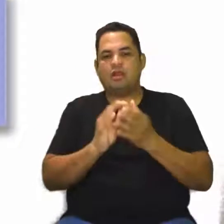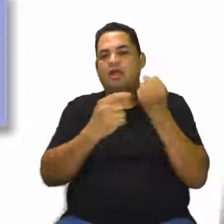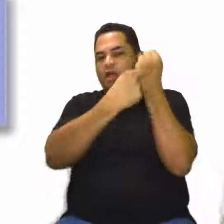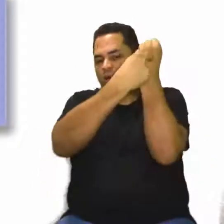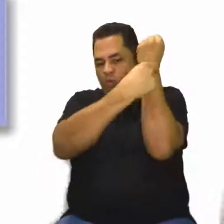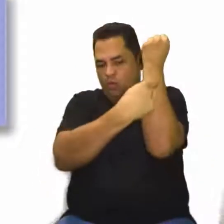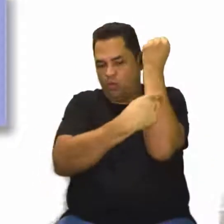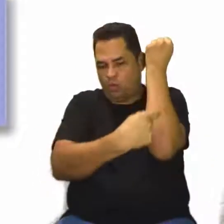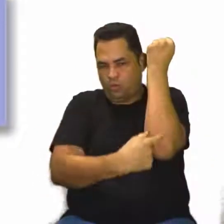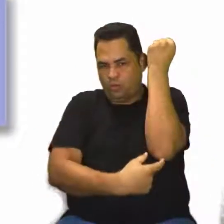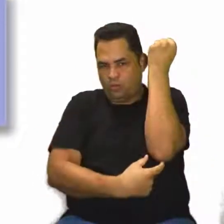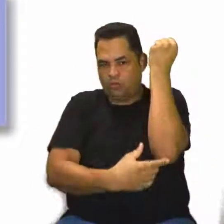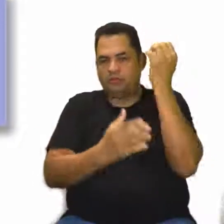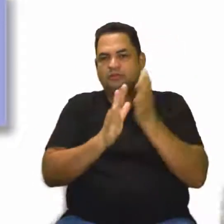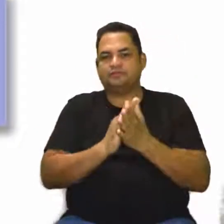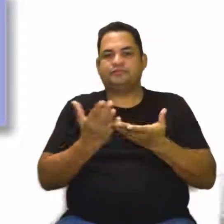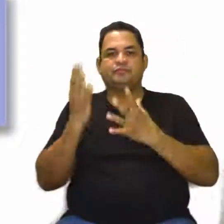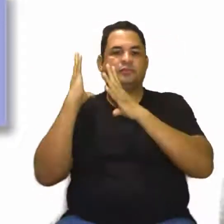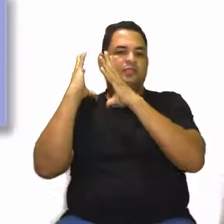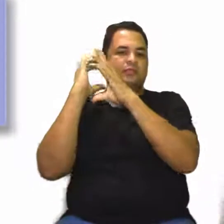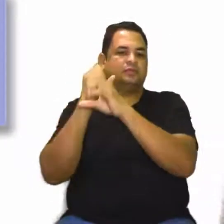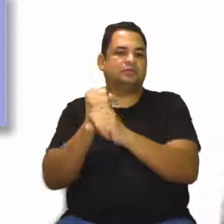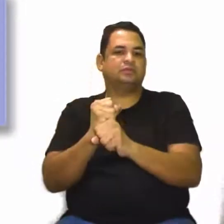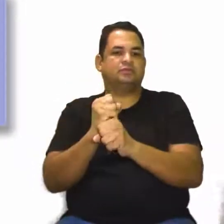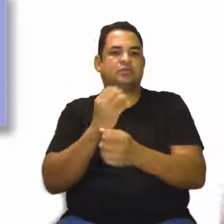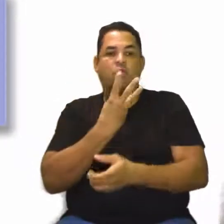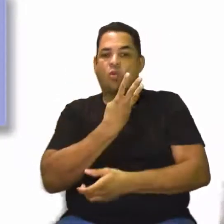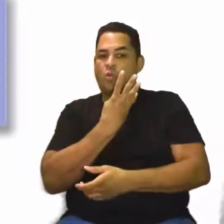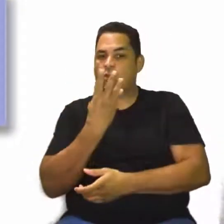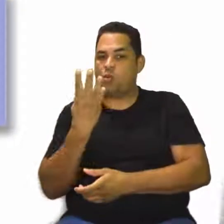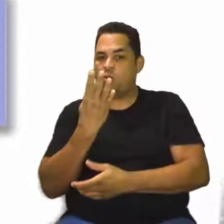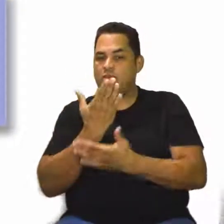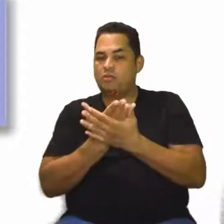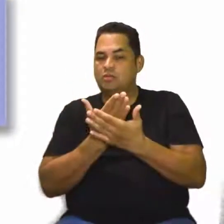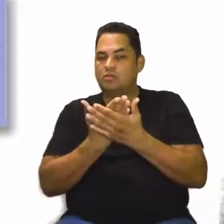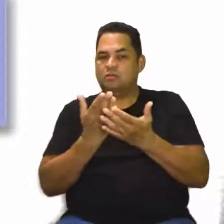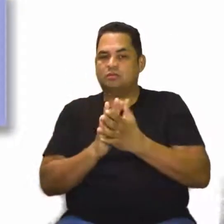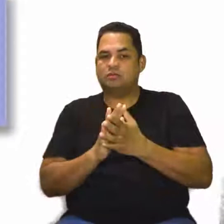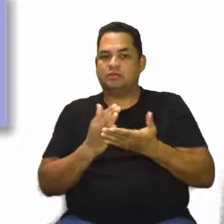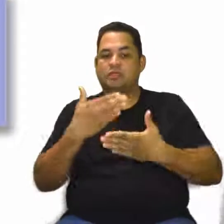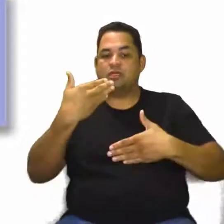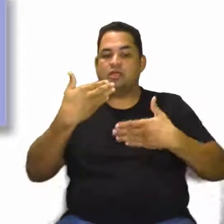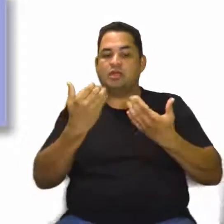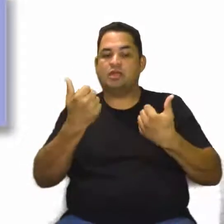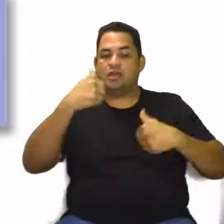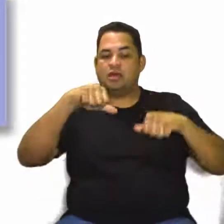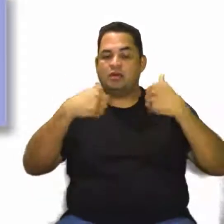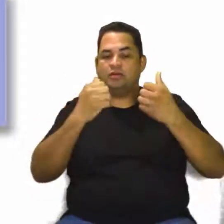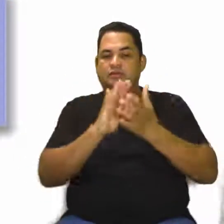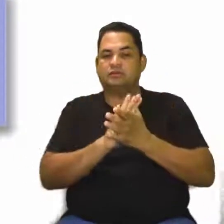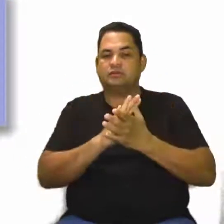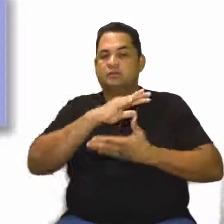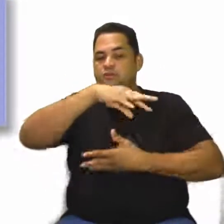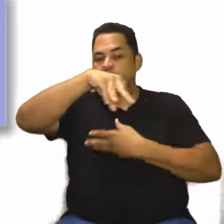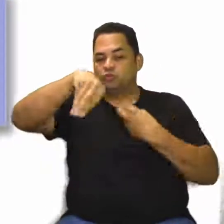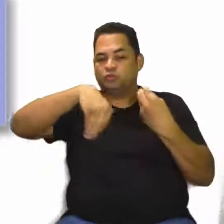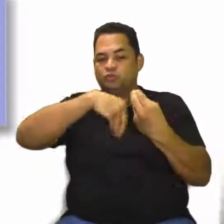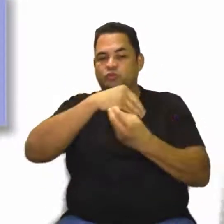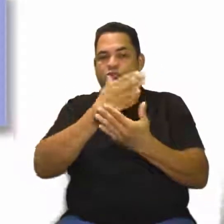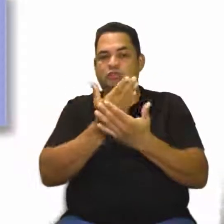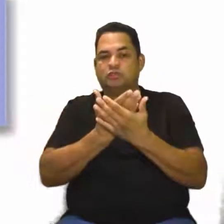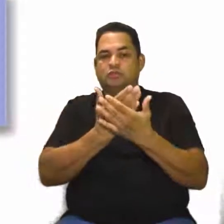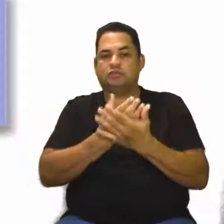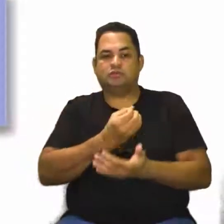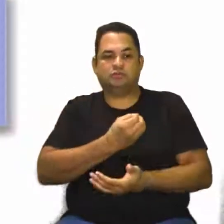importante destacar que a gente está revisando aí 4 aulas, mas a avaliação envolve todas as aulas da